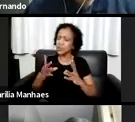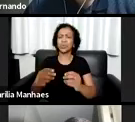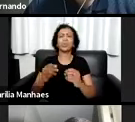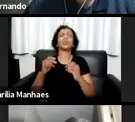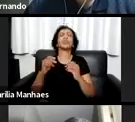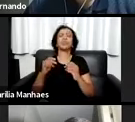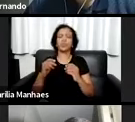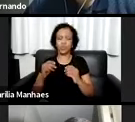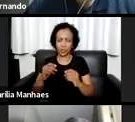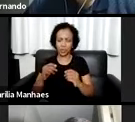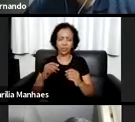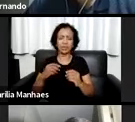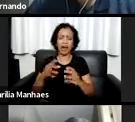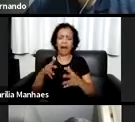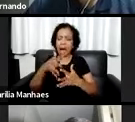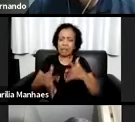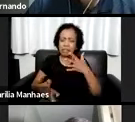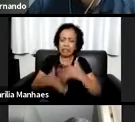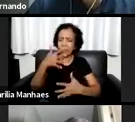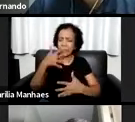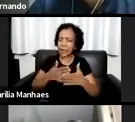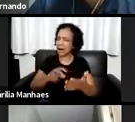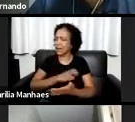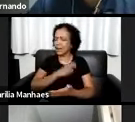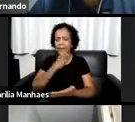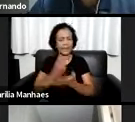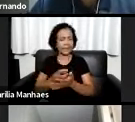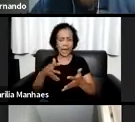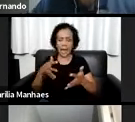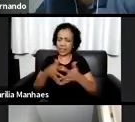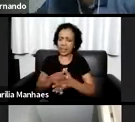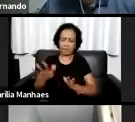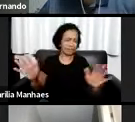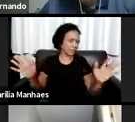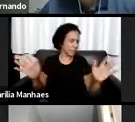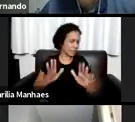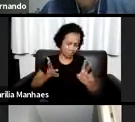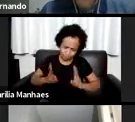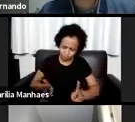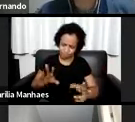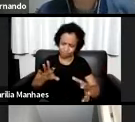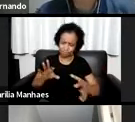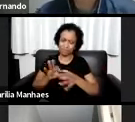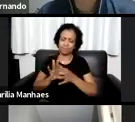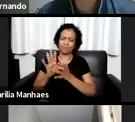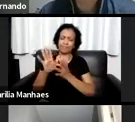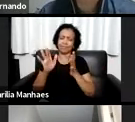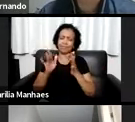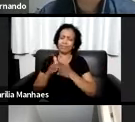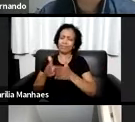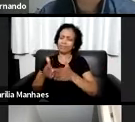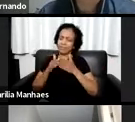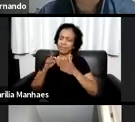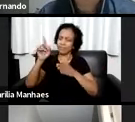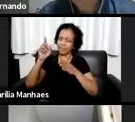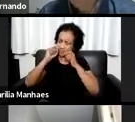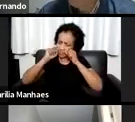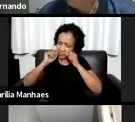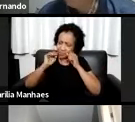nos separar, ó Senhor, caia por terra em nome de Jesus. Eu peço a ti, Senhor amado, pela irmã